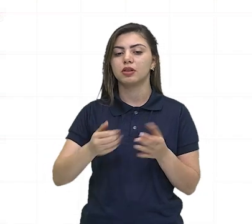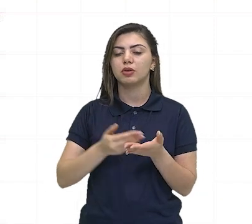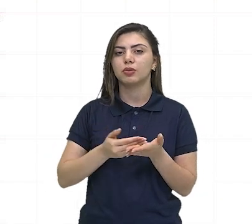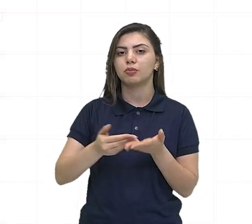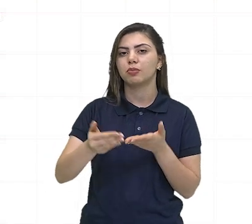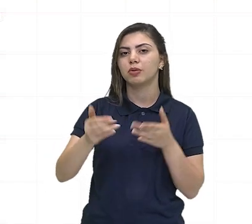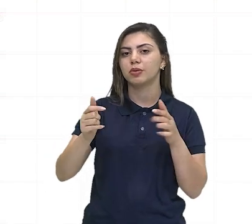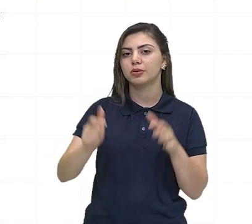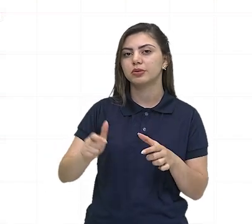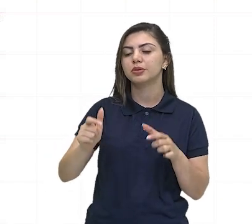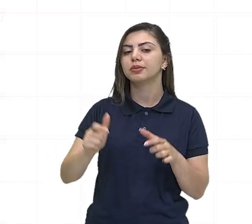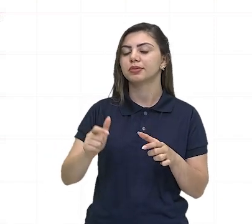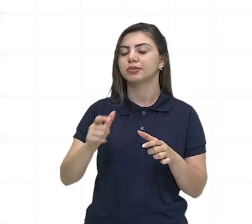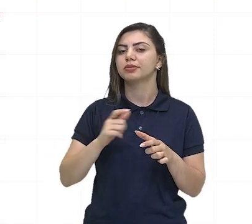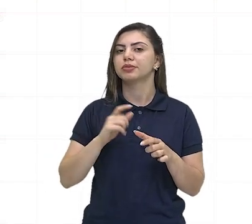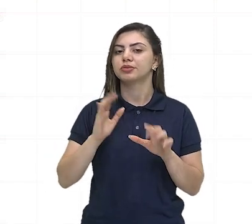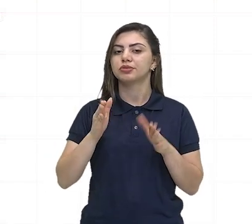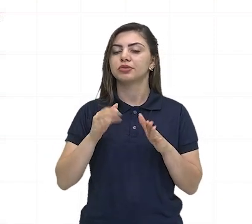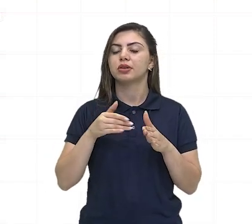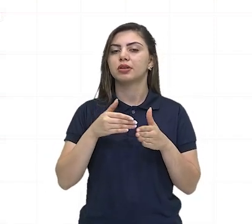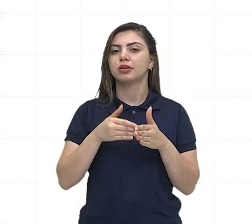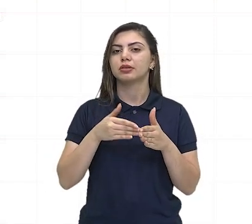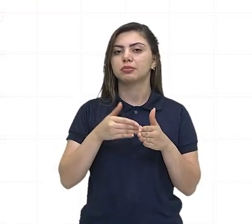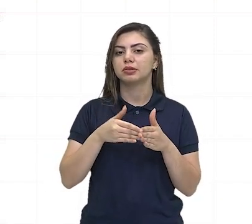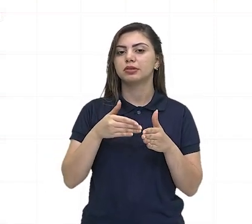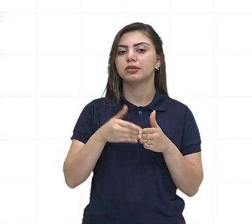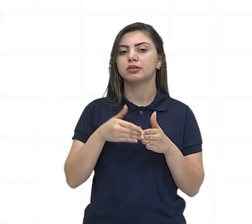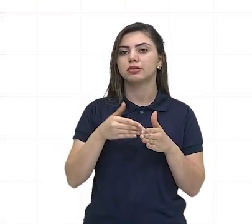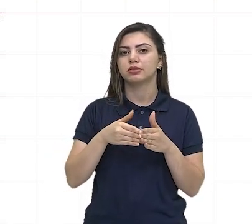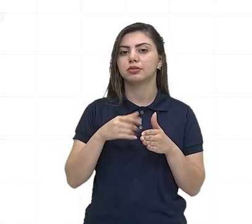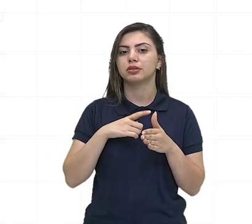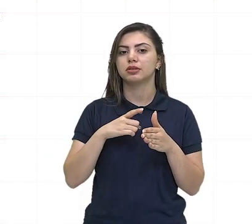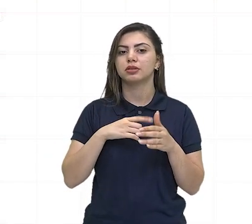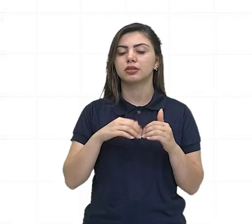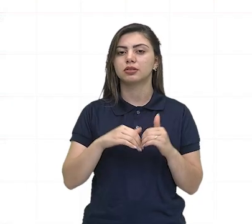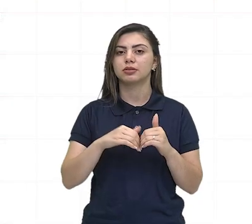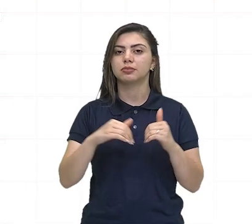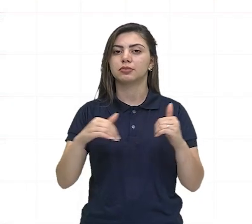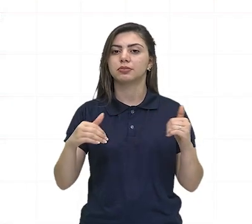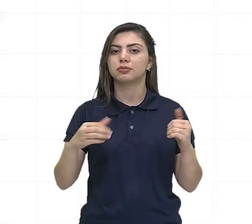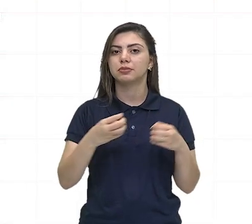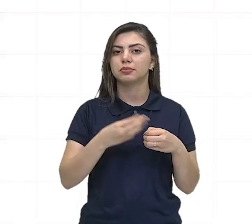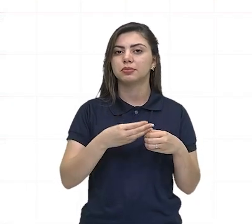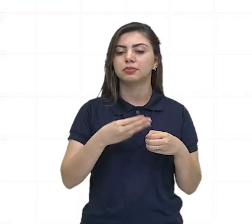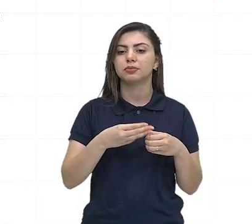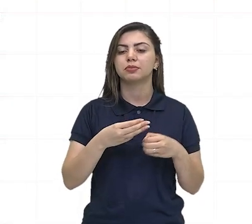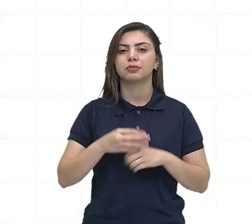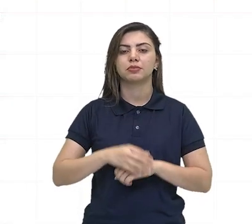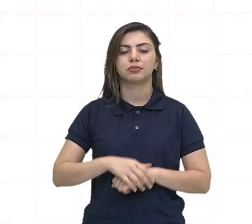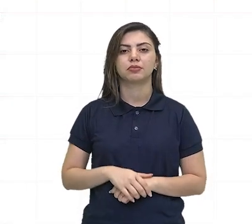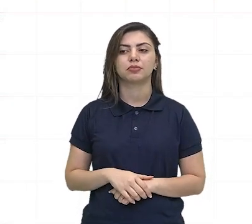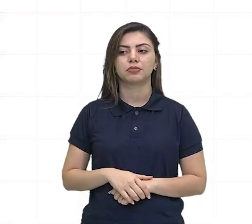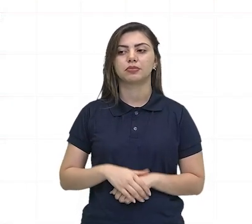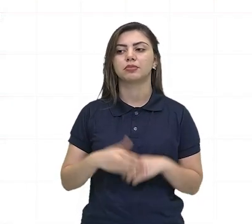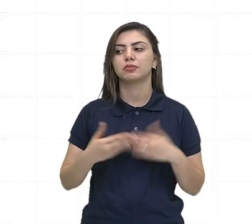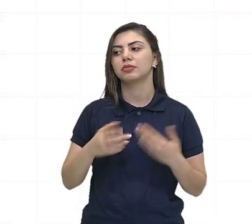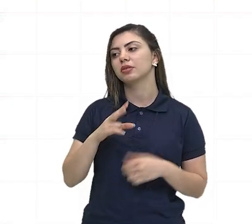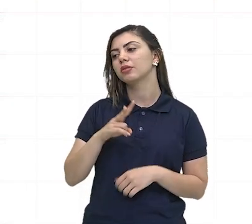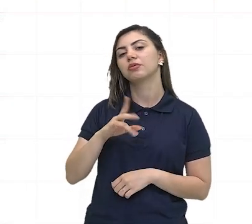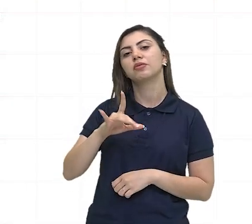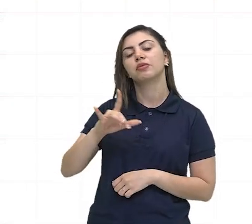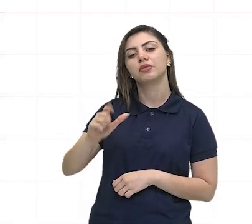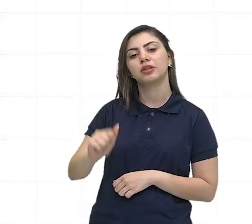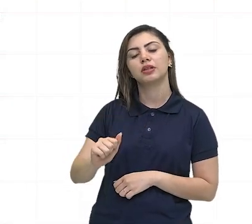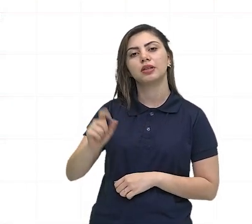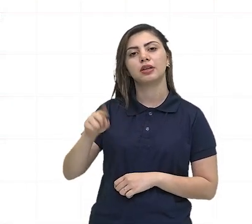a área urbana, separando do município. Então, uma vila, ela é definida como uma